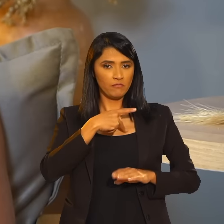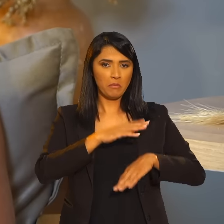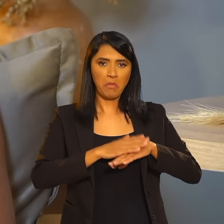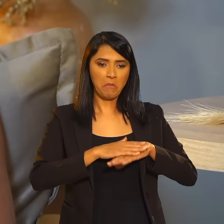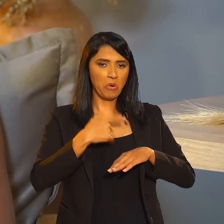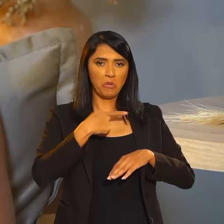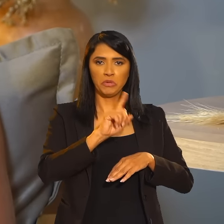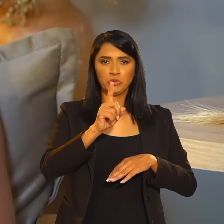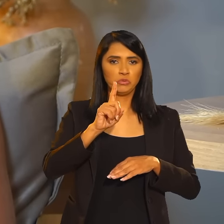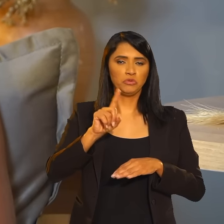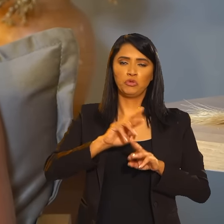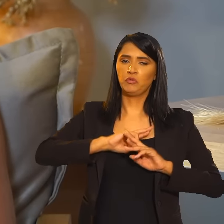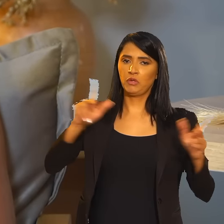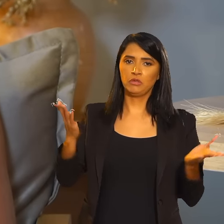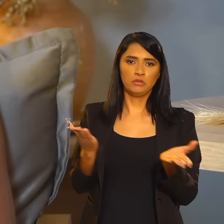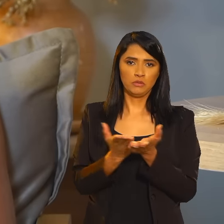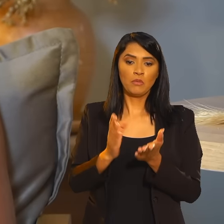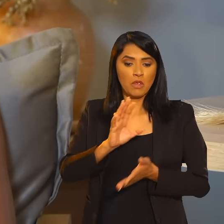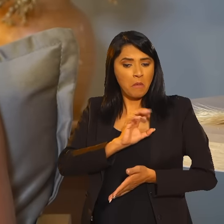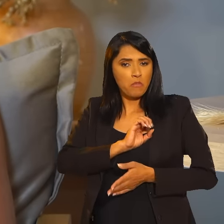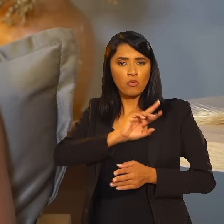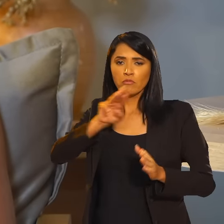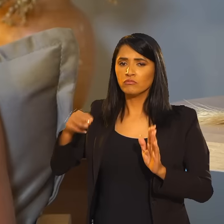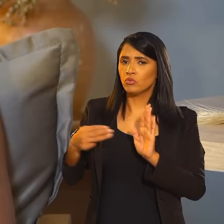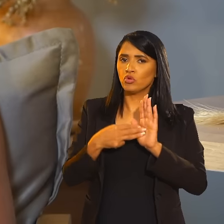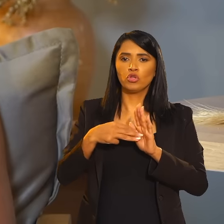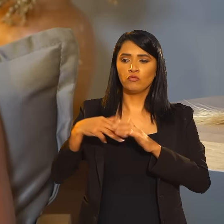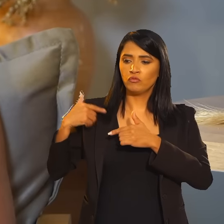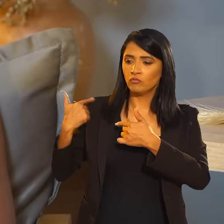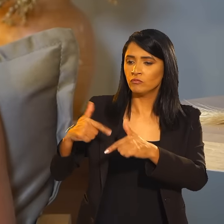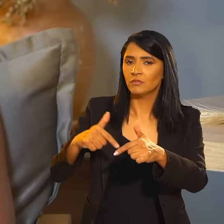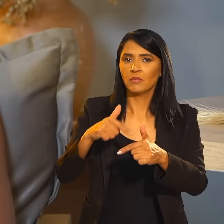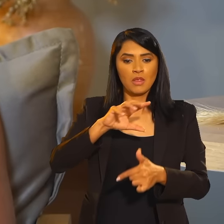mesmo não é cristão. O amor precisa ser o motivo